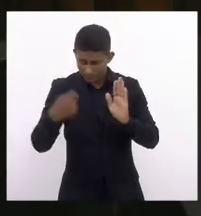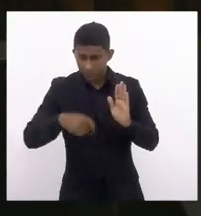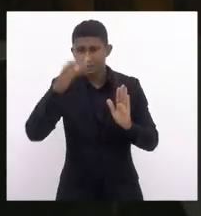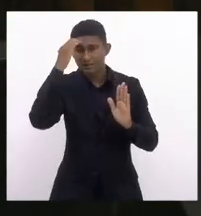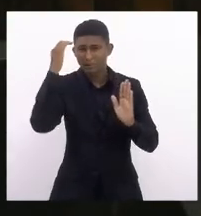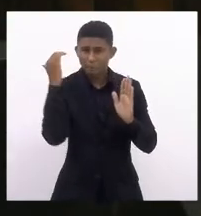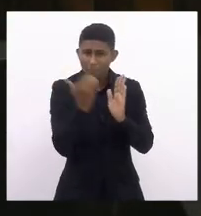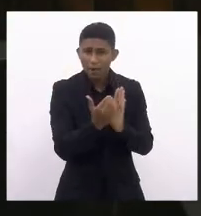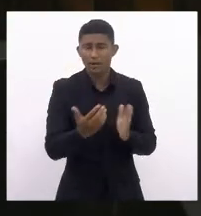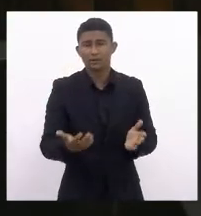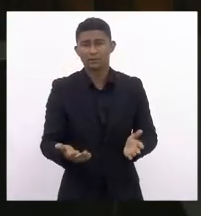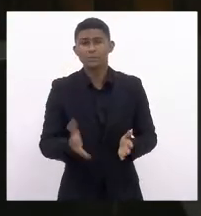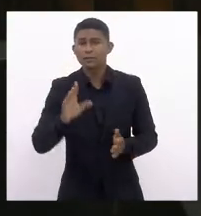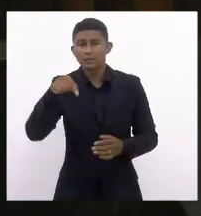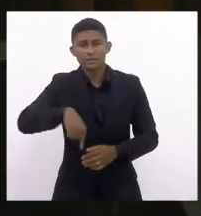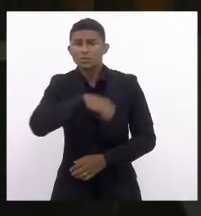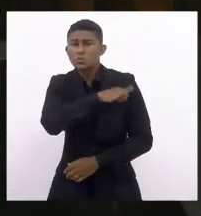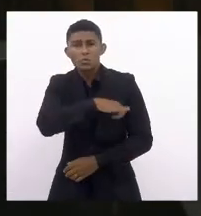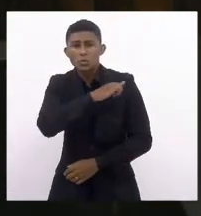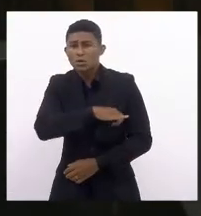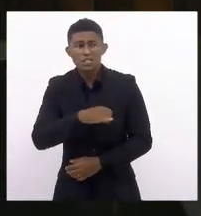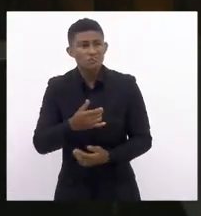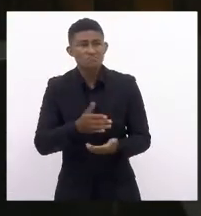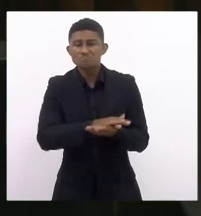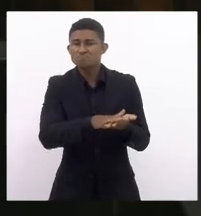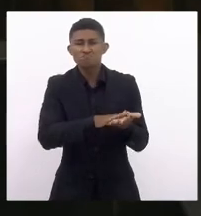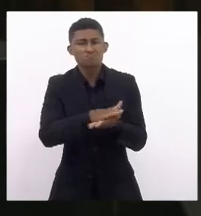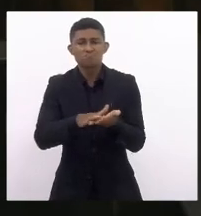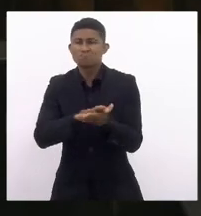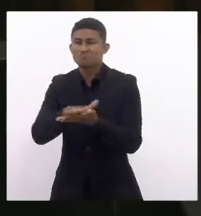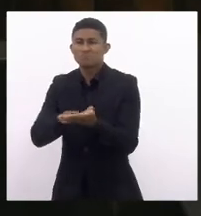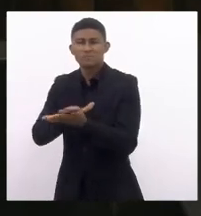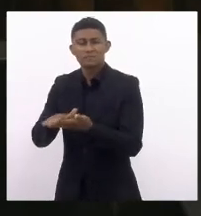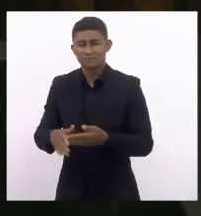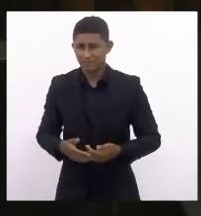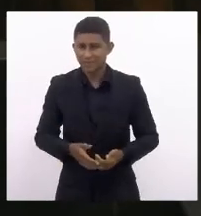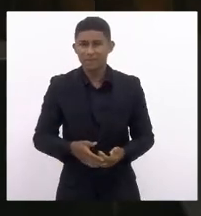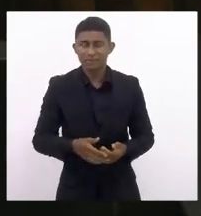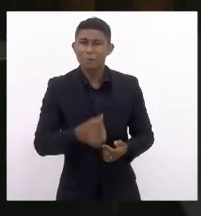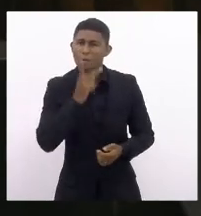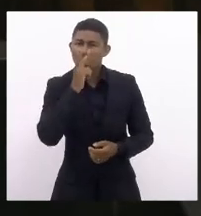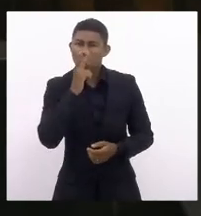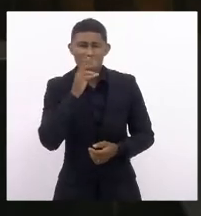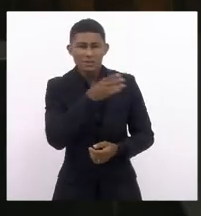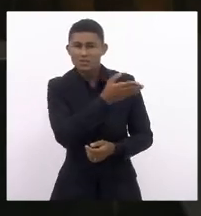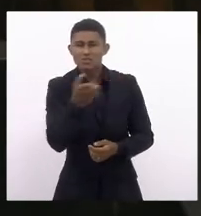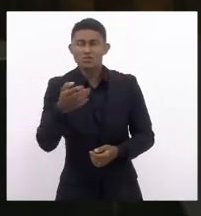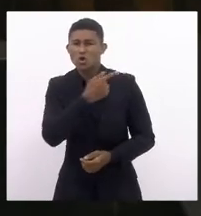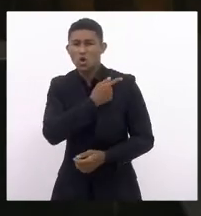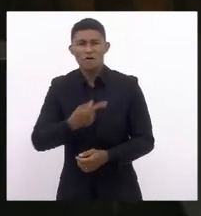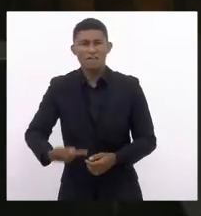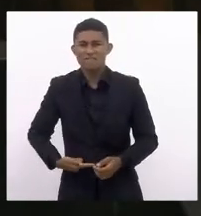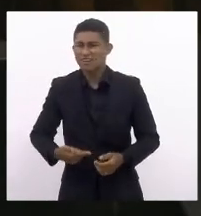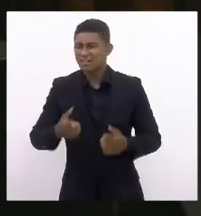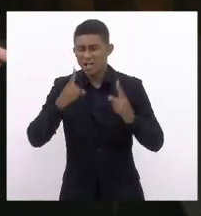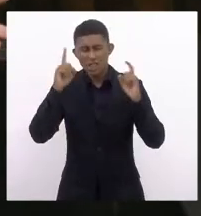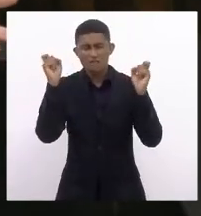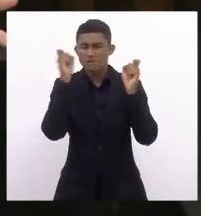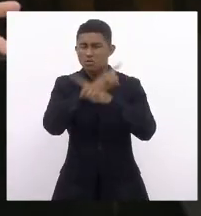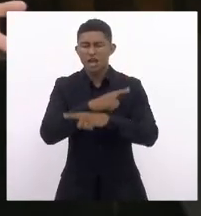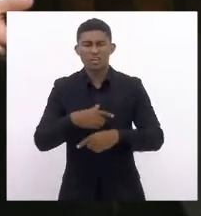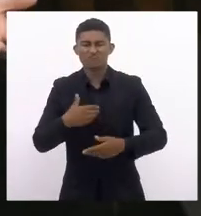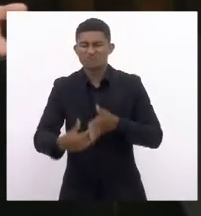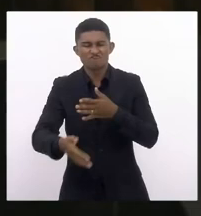que o Estado do Rio de Janeiro não tem feito isso. Tem criado dificuldades e depois vem vender facilidades.